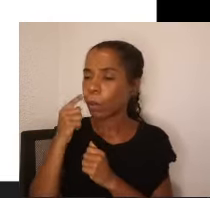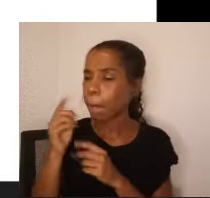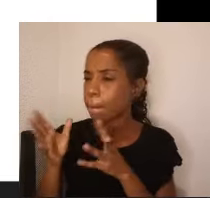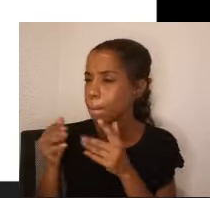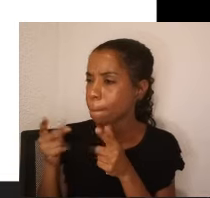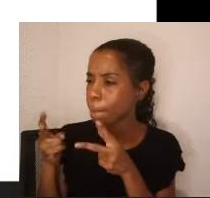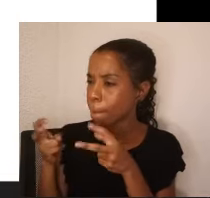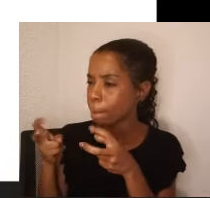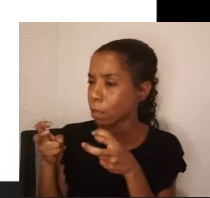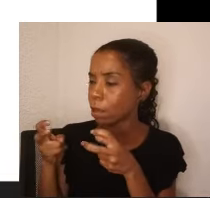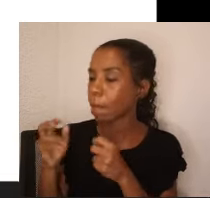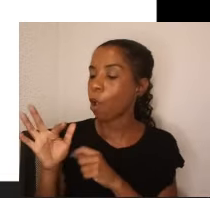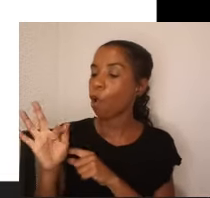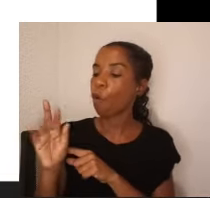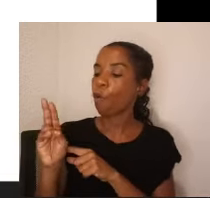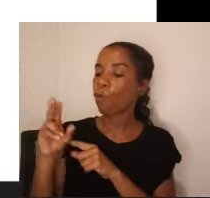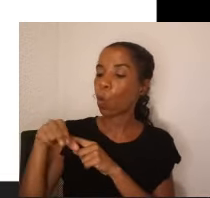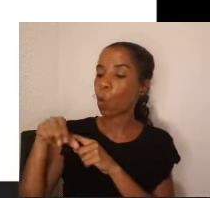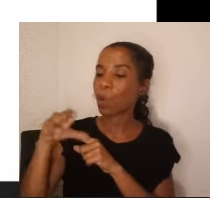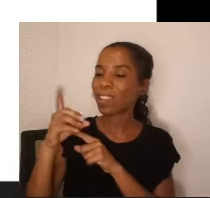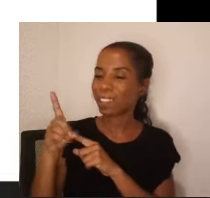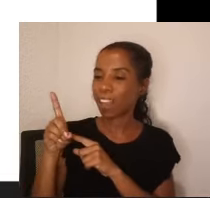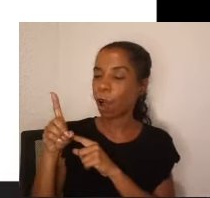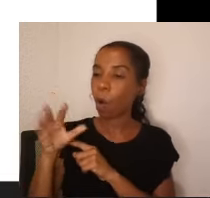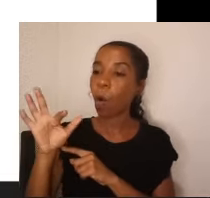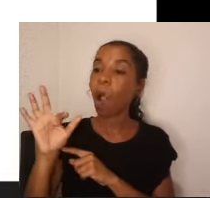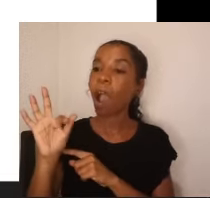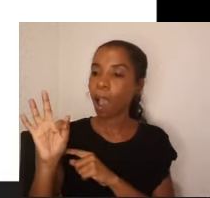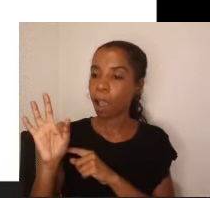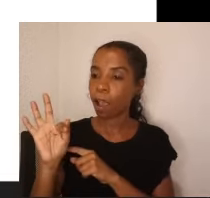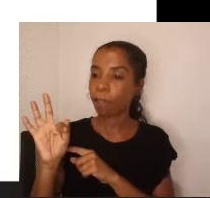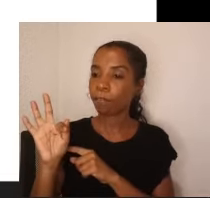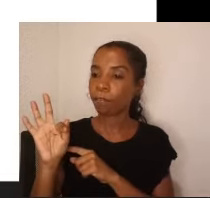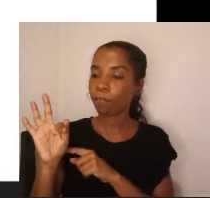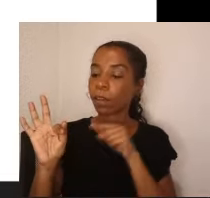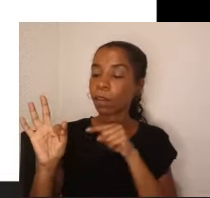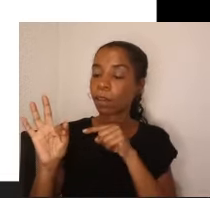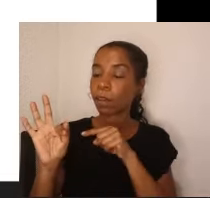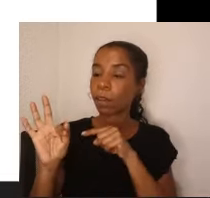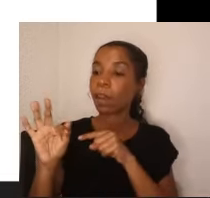f, né, ela é contínua